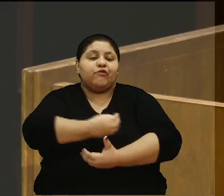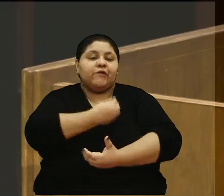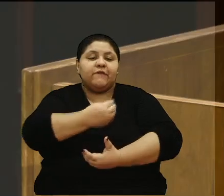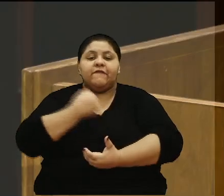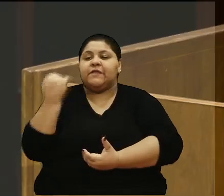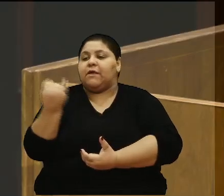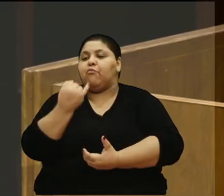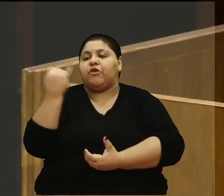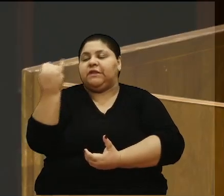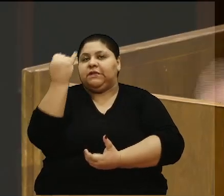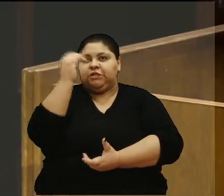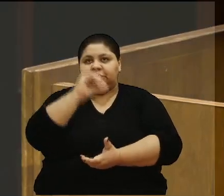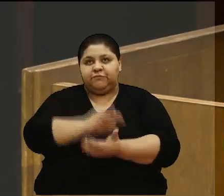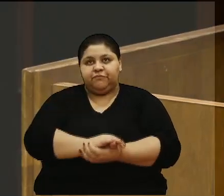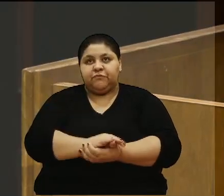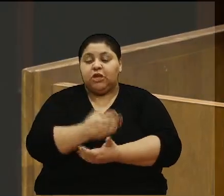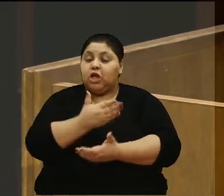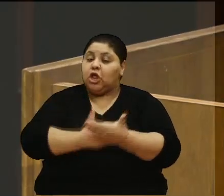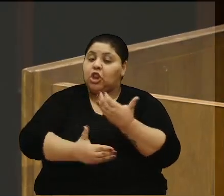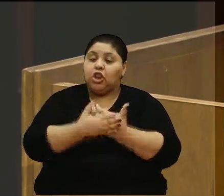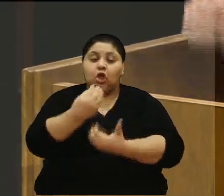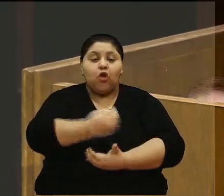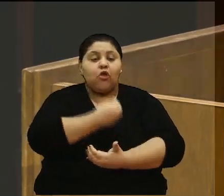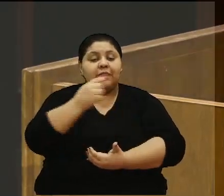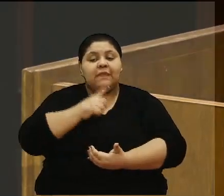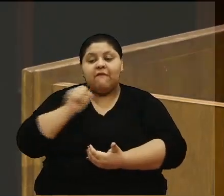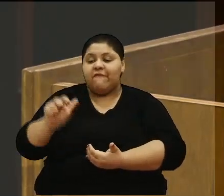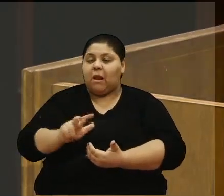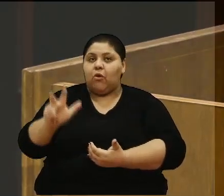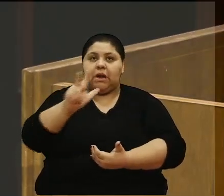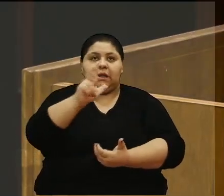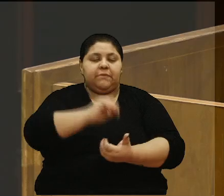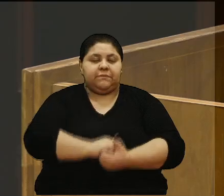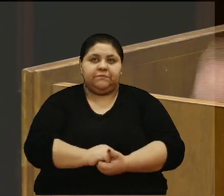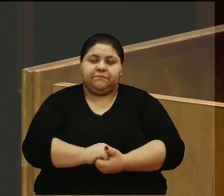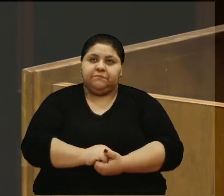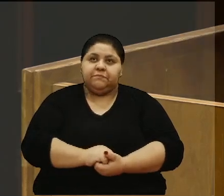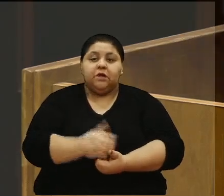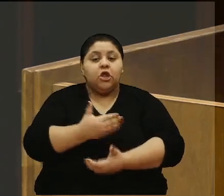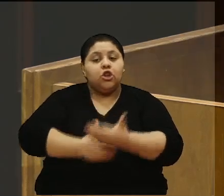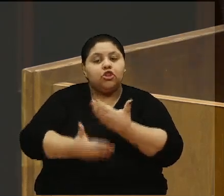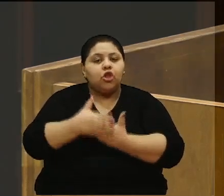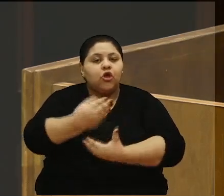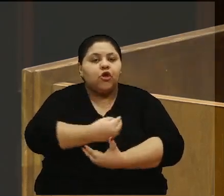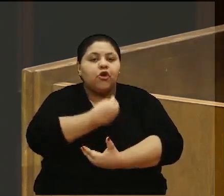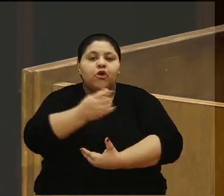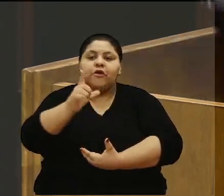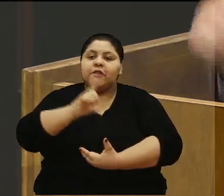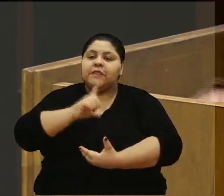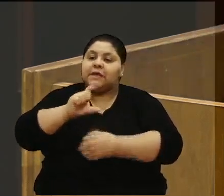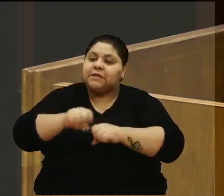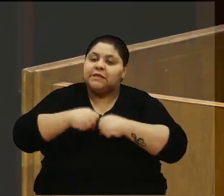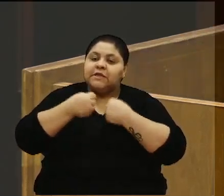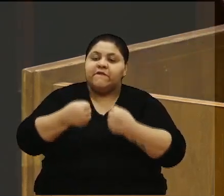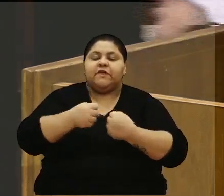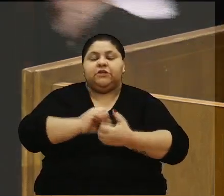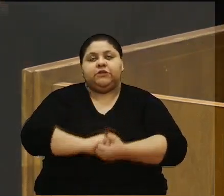importa, toda a vida tem valor, toda a vida tem que ser